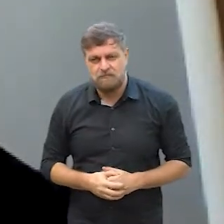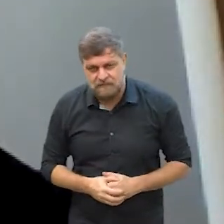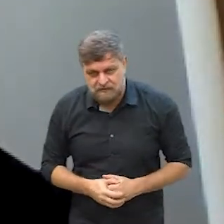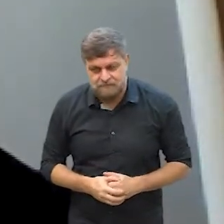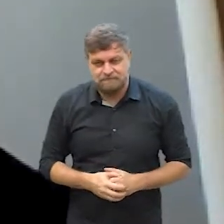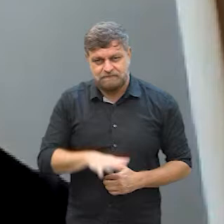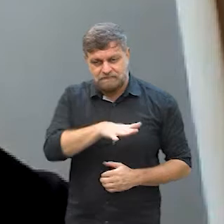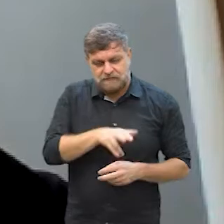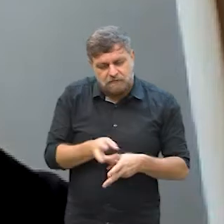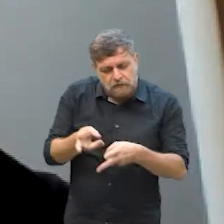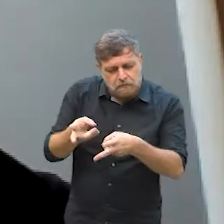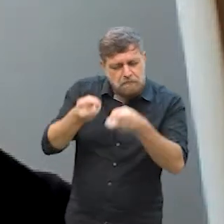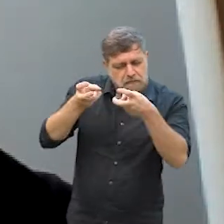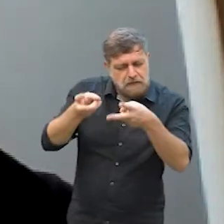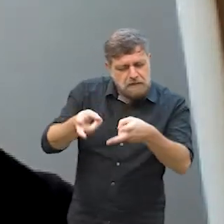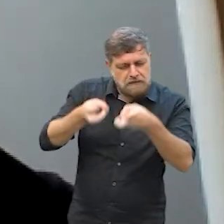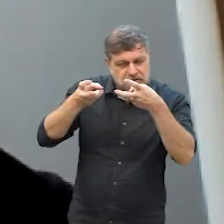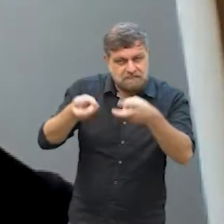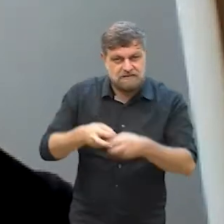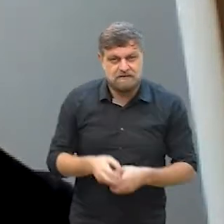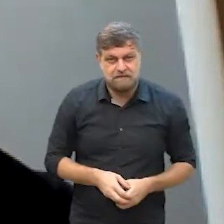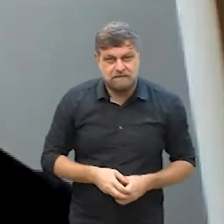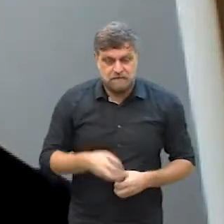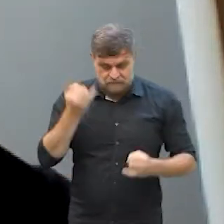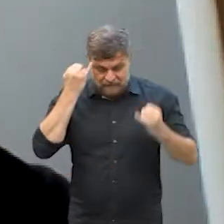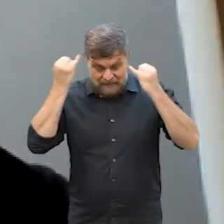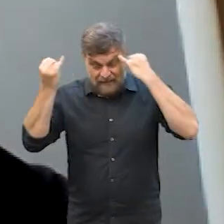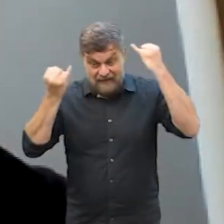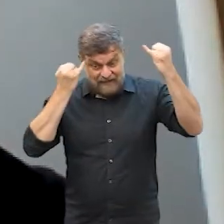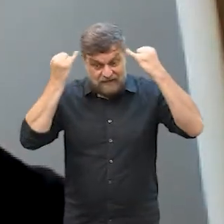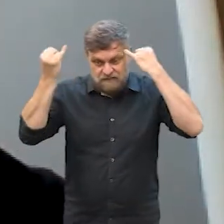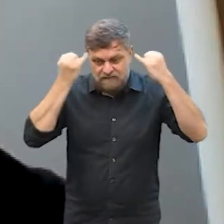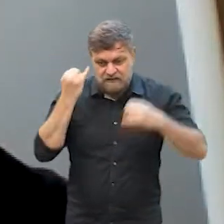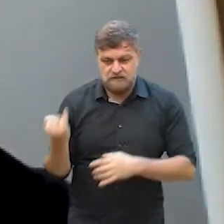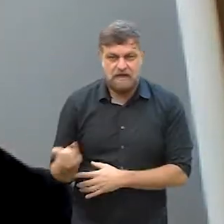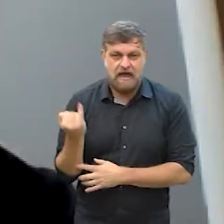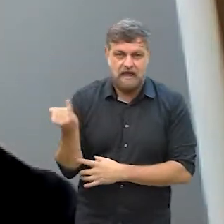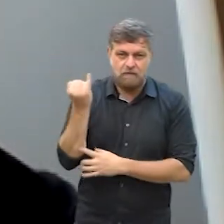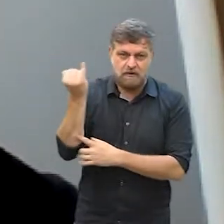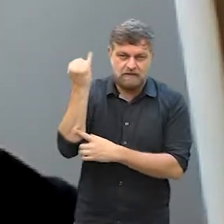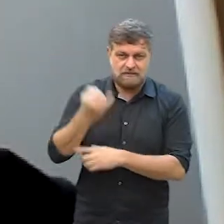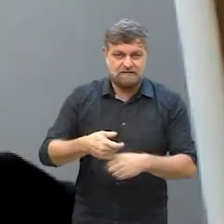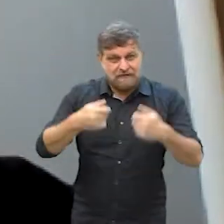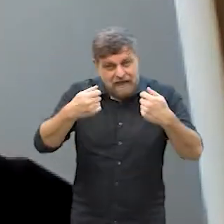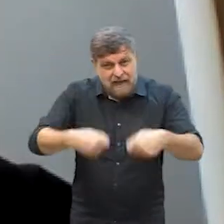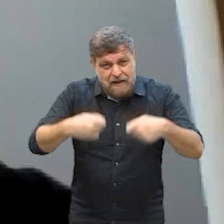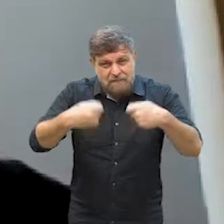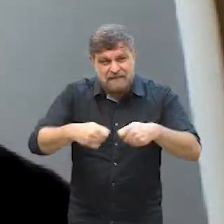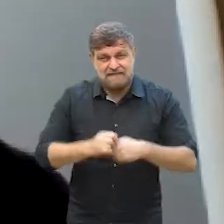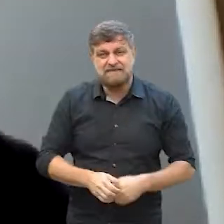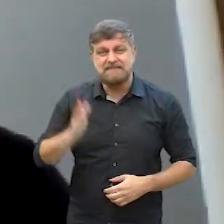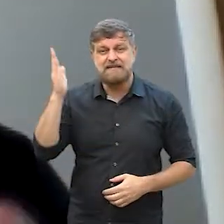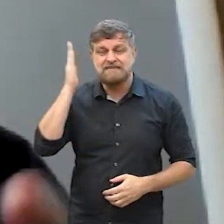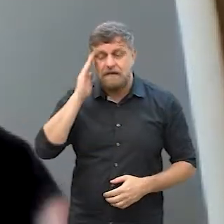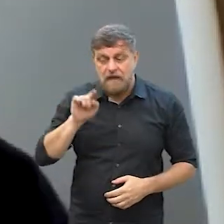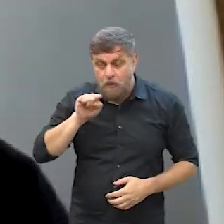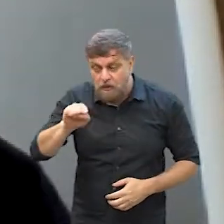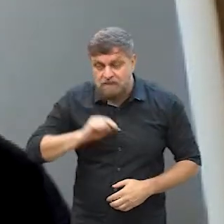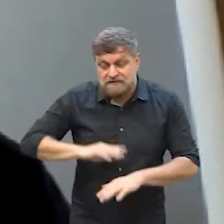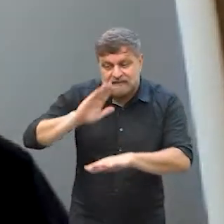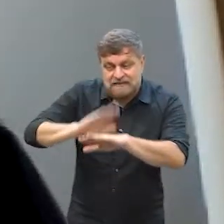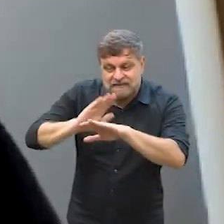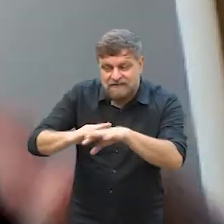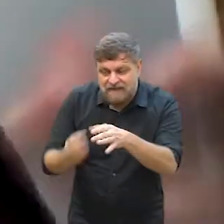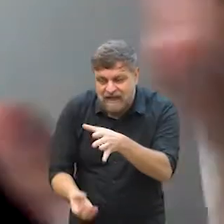essa percepção de que a criatividade é super importante, mas você precisa saber o que você vai